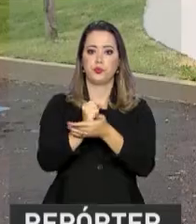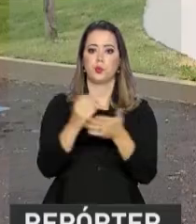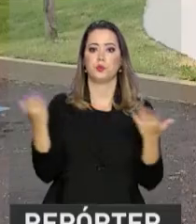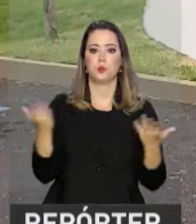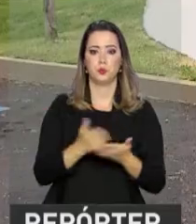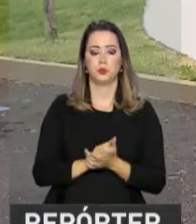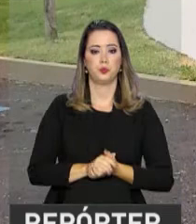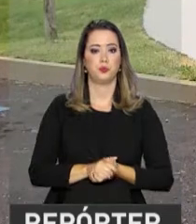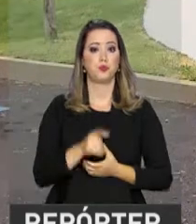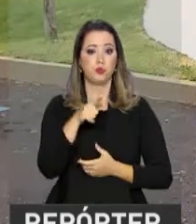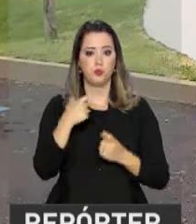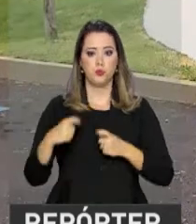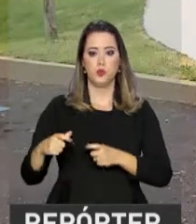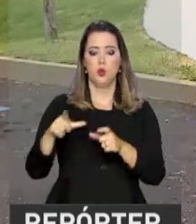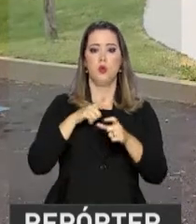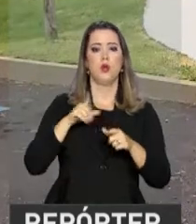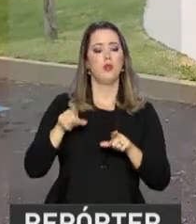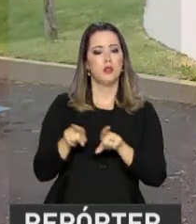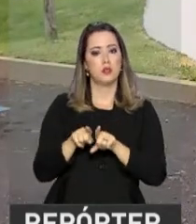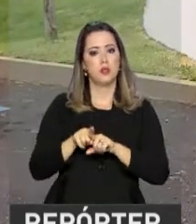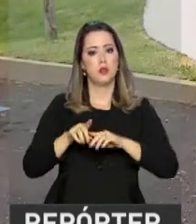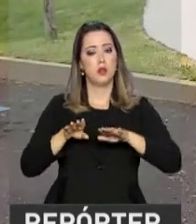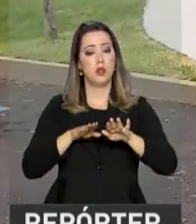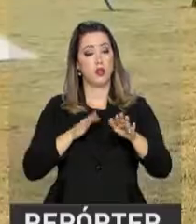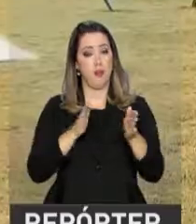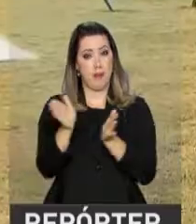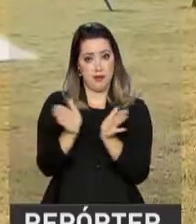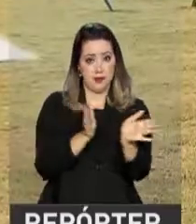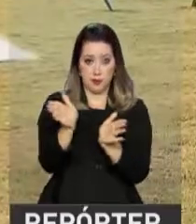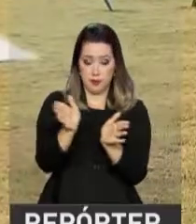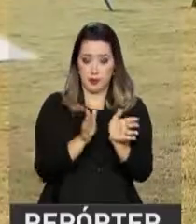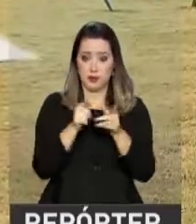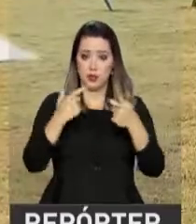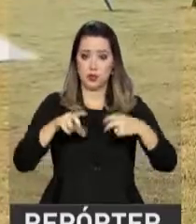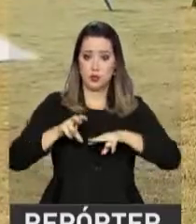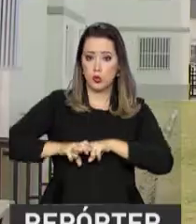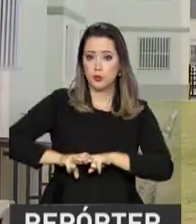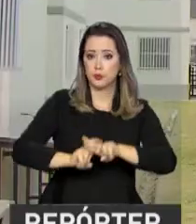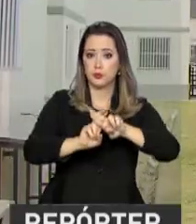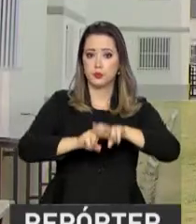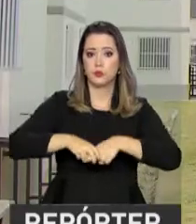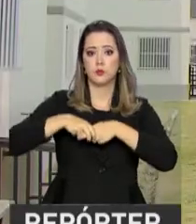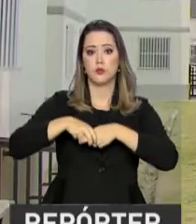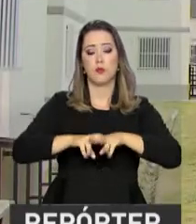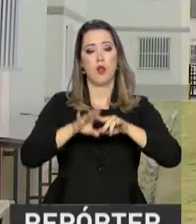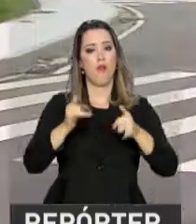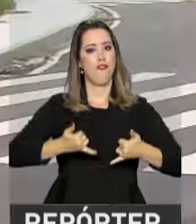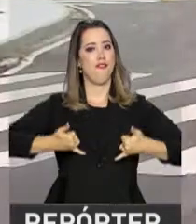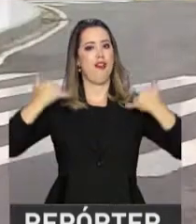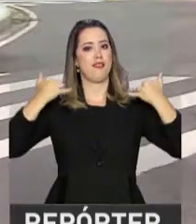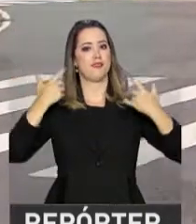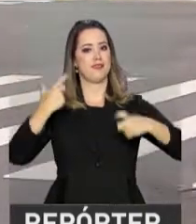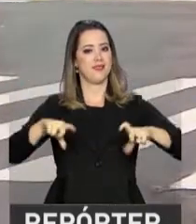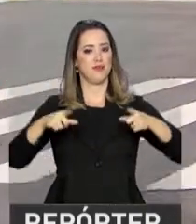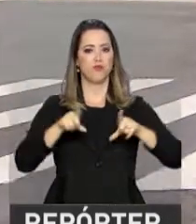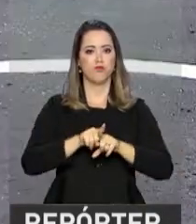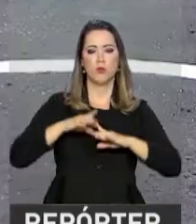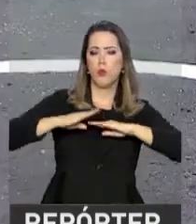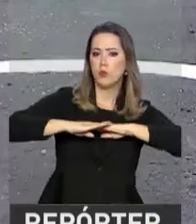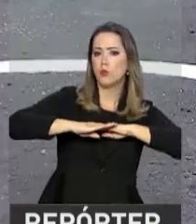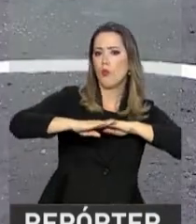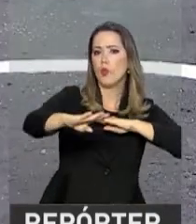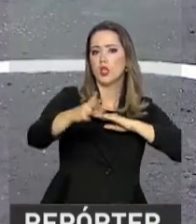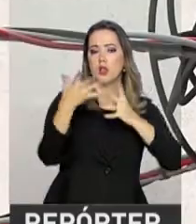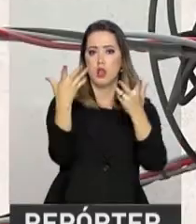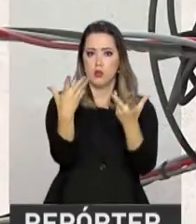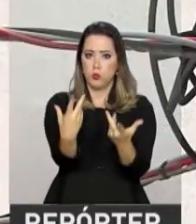o residencial conta ainda com acessibilidade parque infantil salão de festas pavimentação drenagem